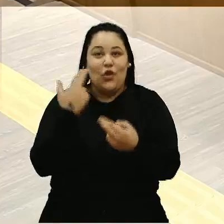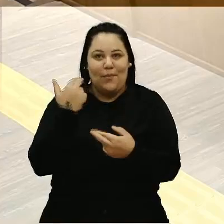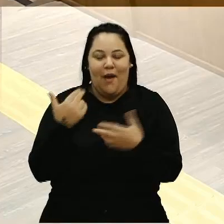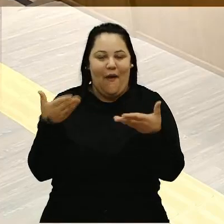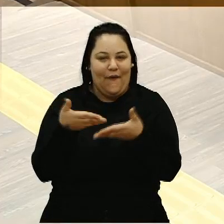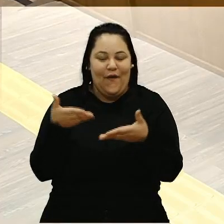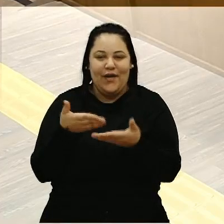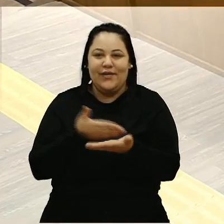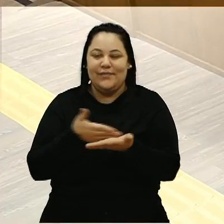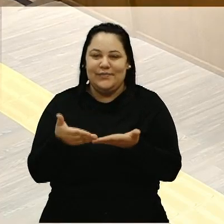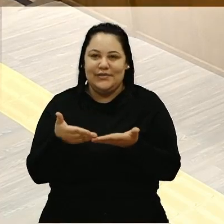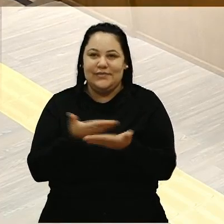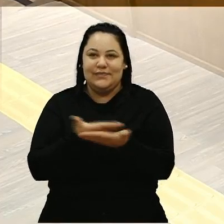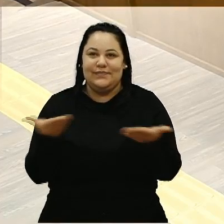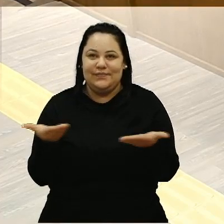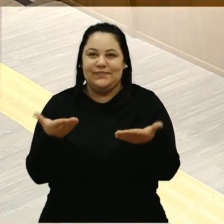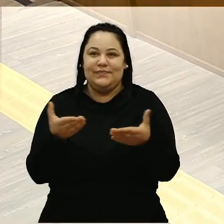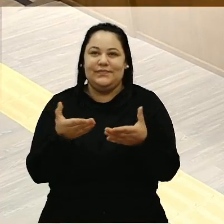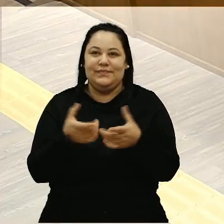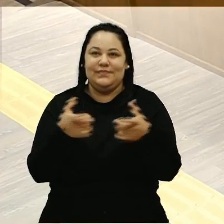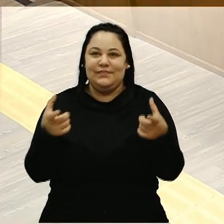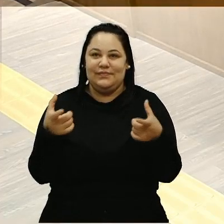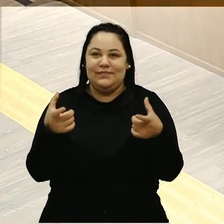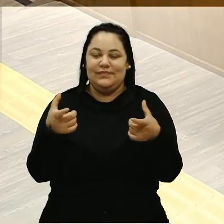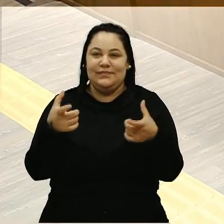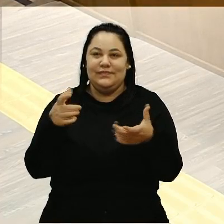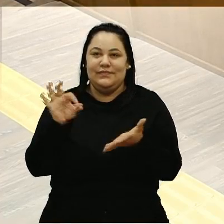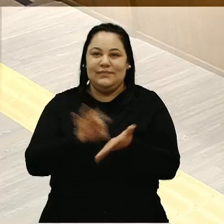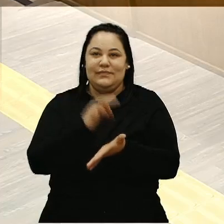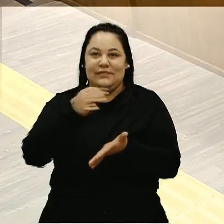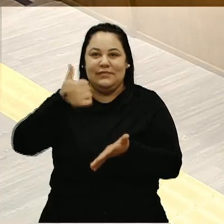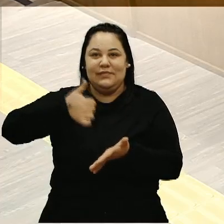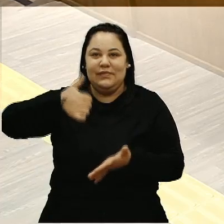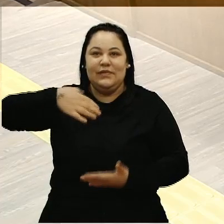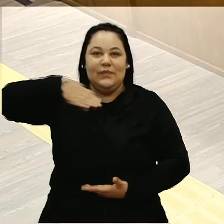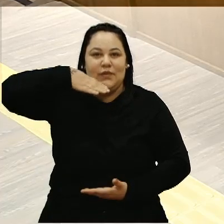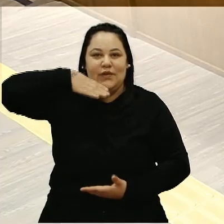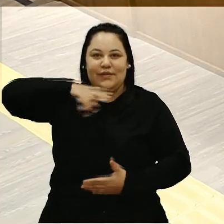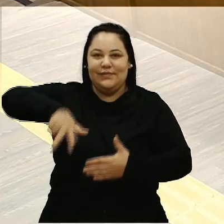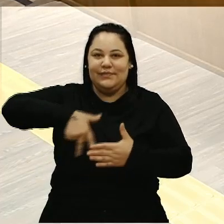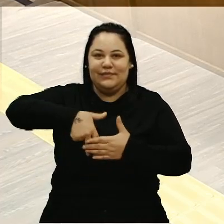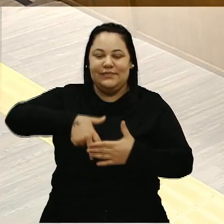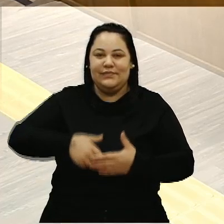espaço do Grande Expediente. Primeiro vereador inscrito, vereador Bortola, na tribuna.